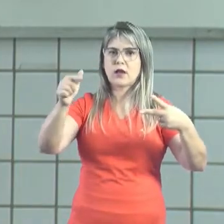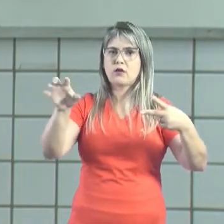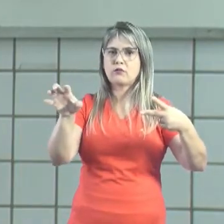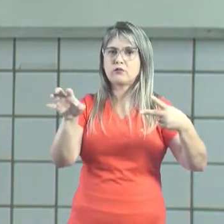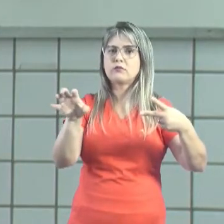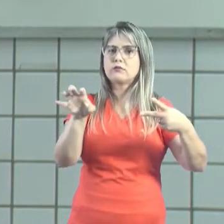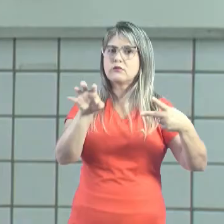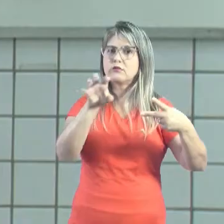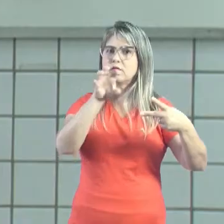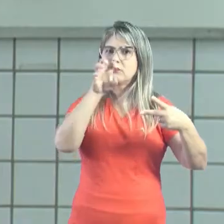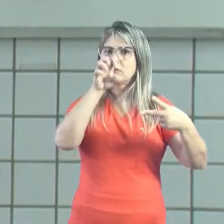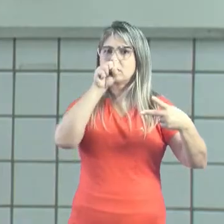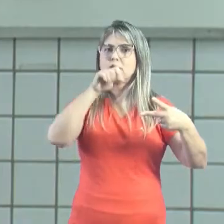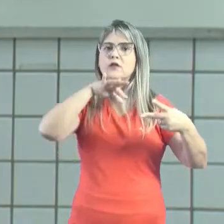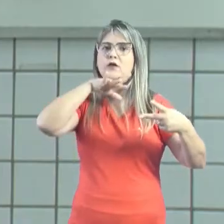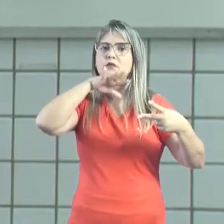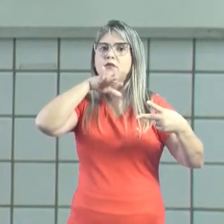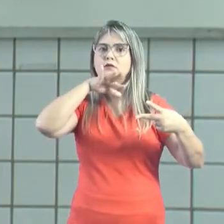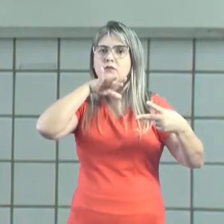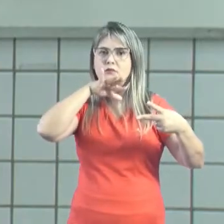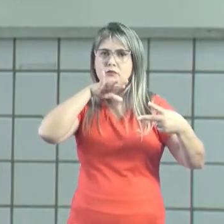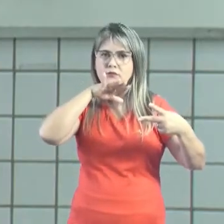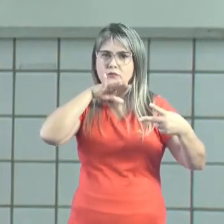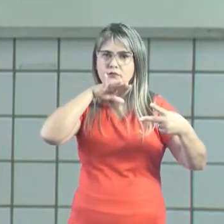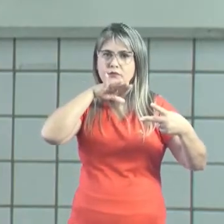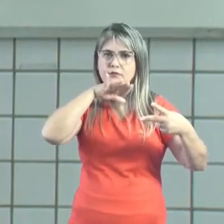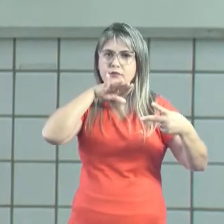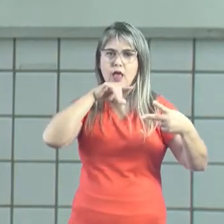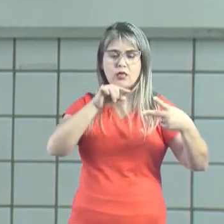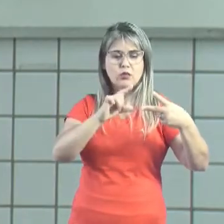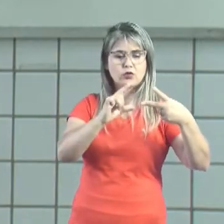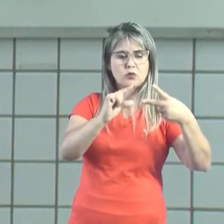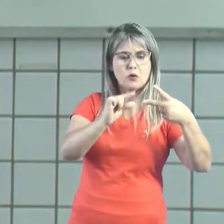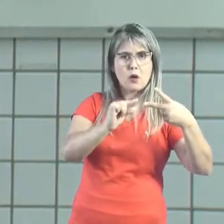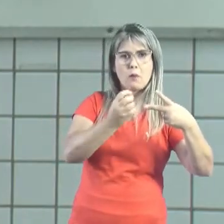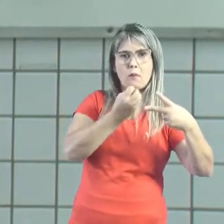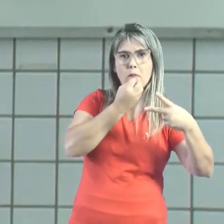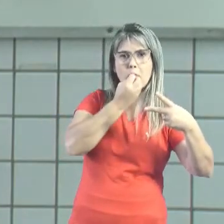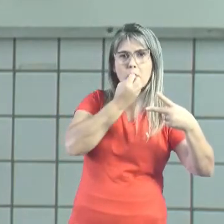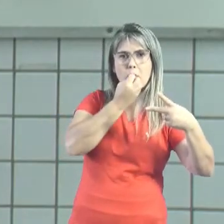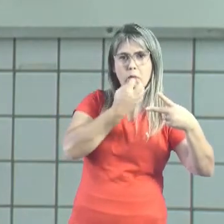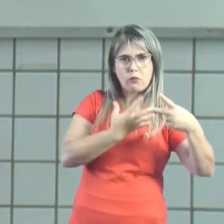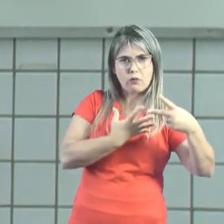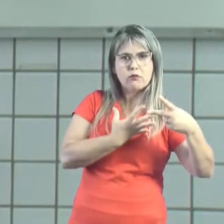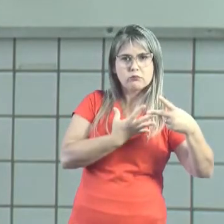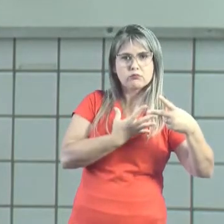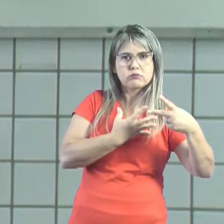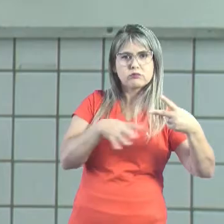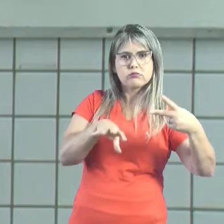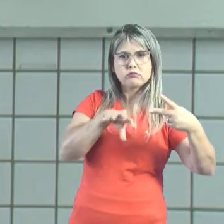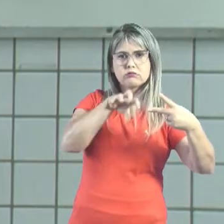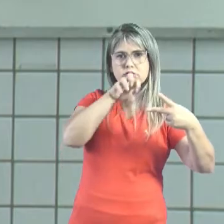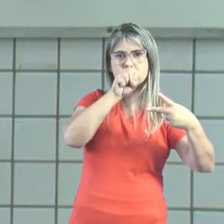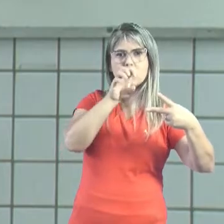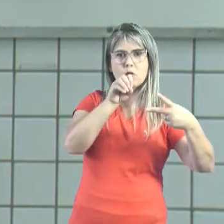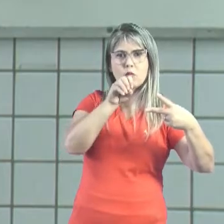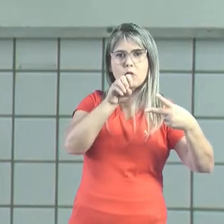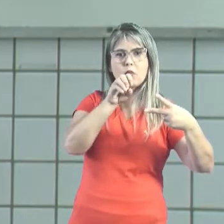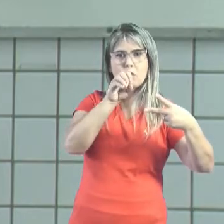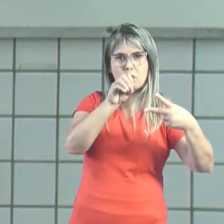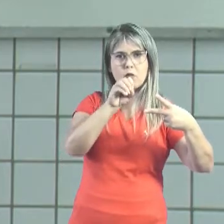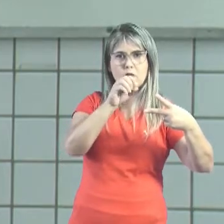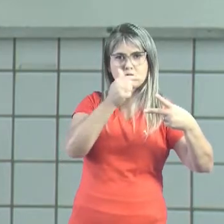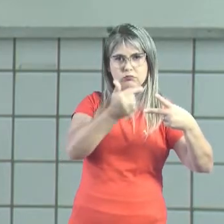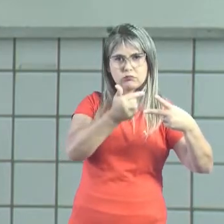aqui é o símbolo químico do gás carbônico. Enquanto que o sangue arterial,